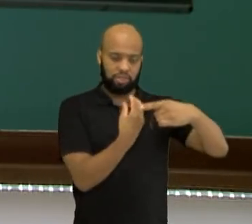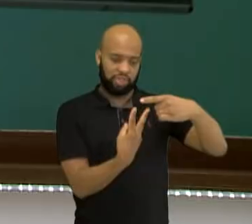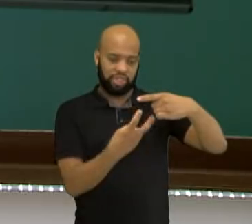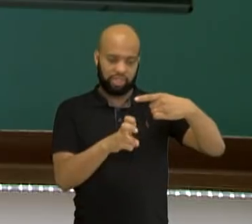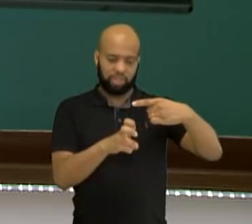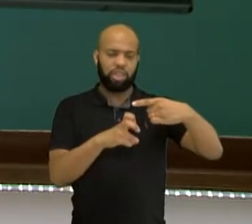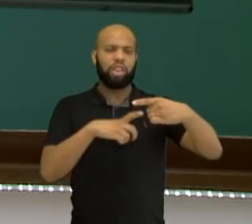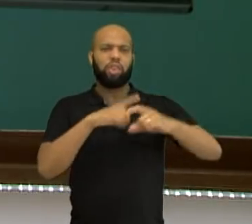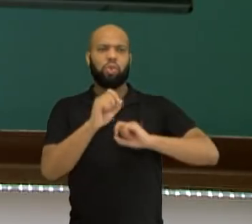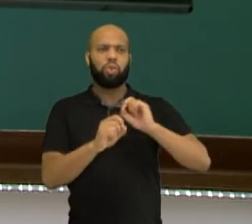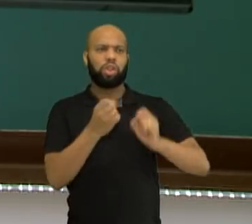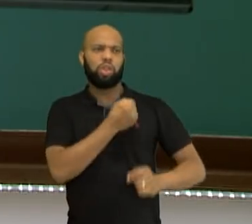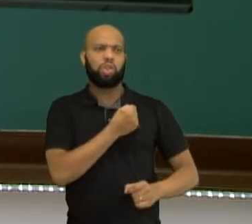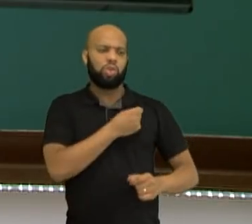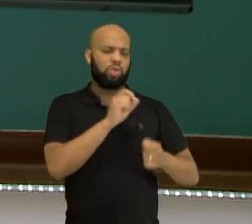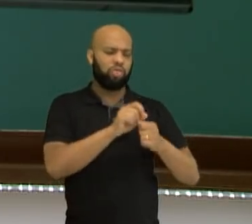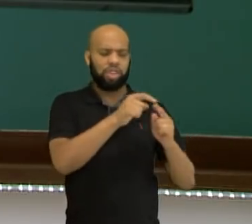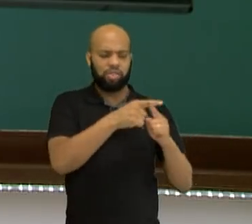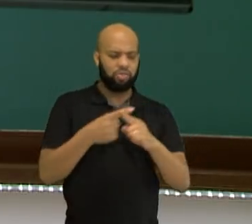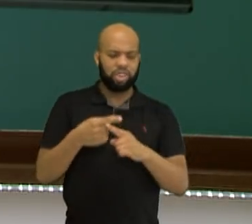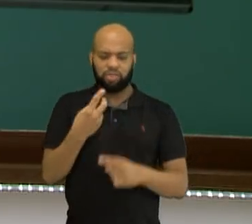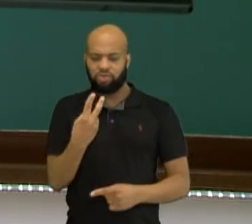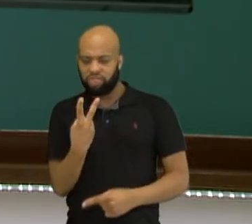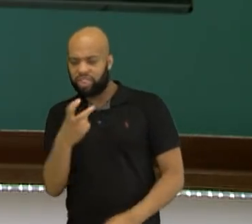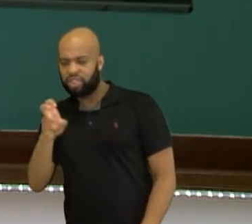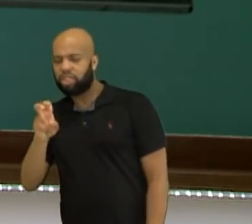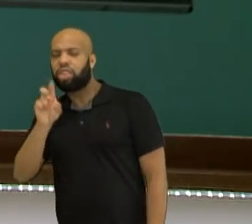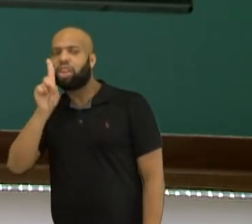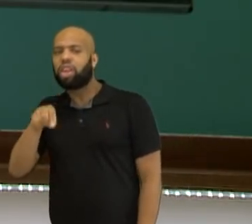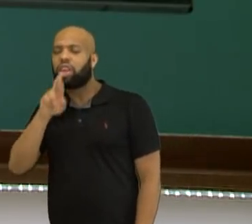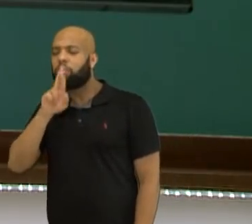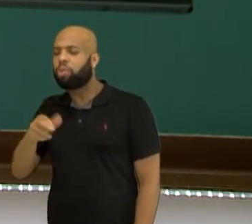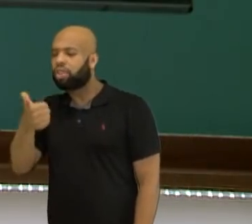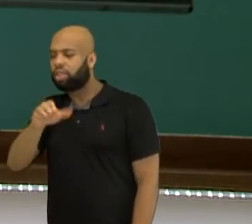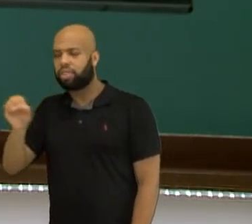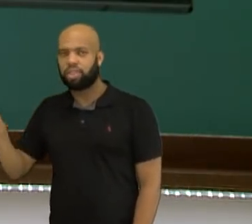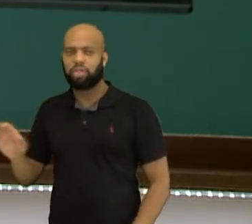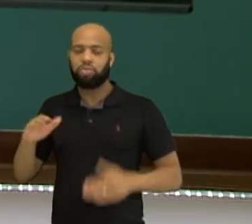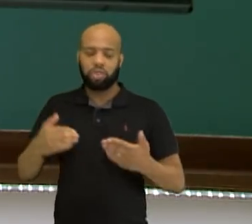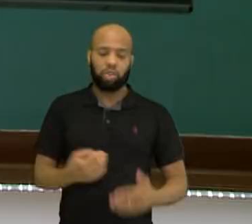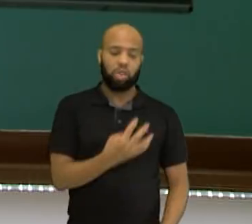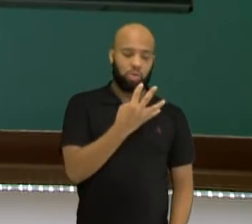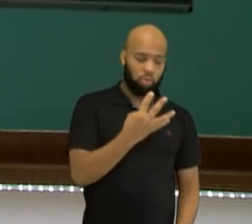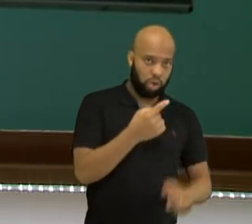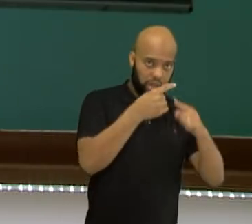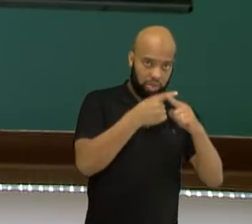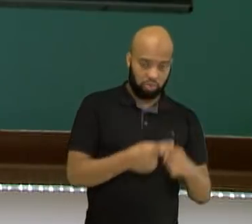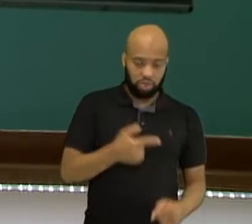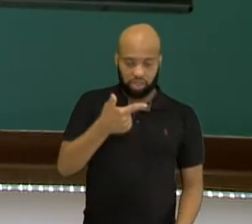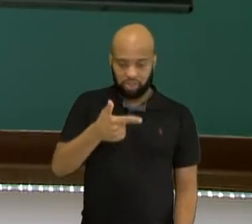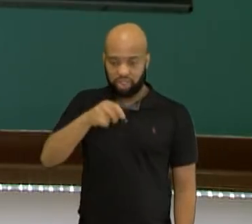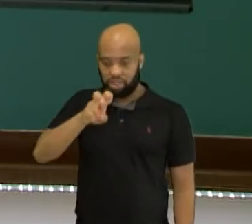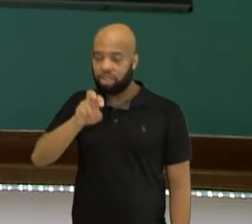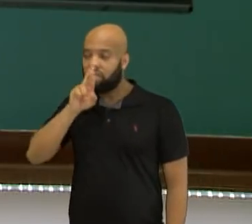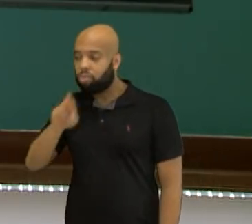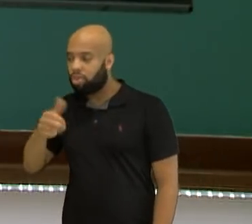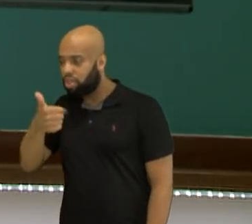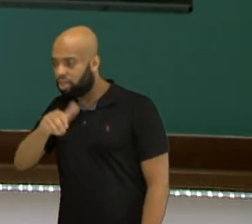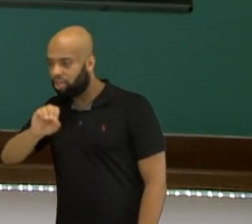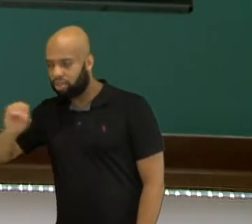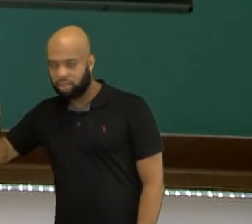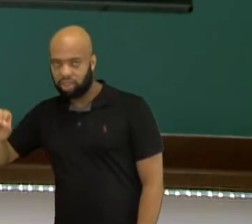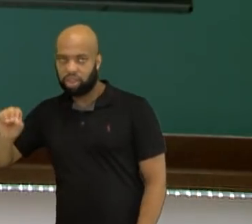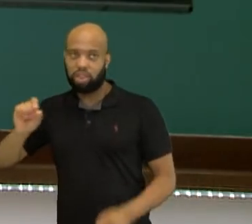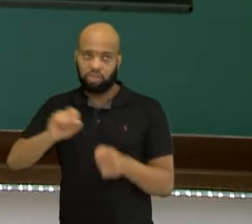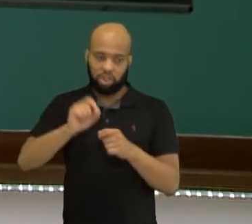que número multiplicado por 25 dá 100. Como 4 vezes 25 dá 100, então você multiplica